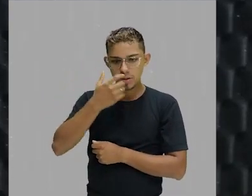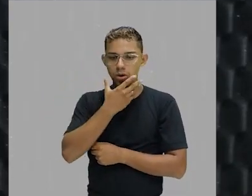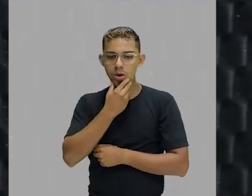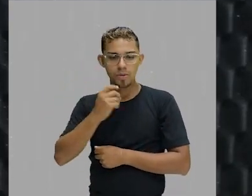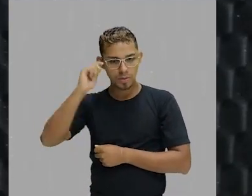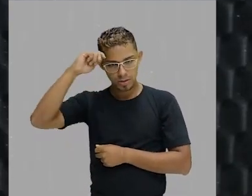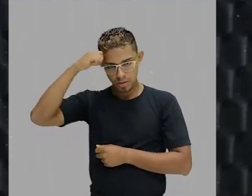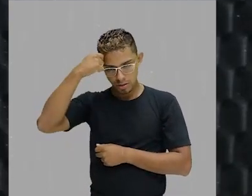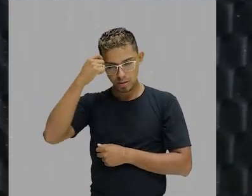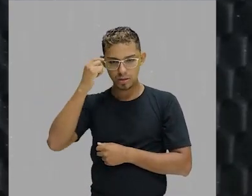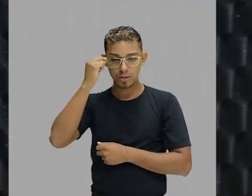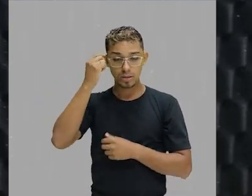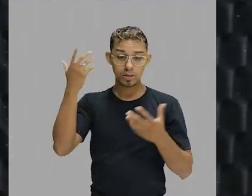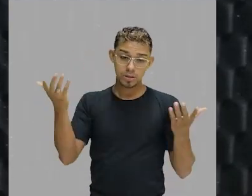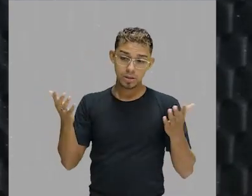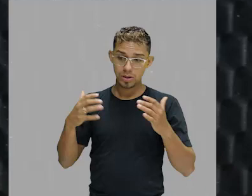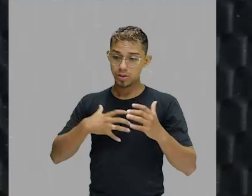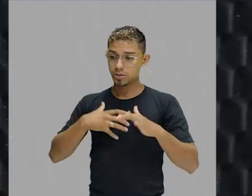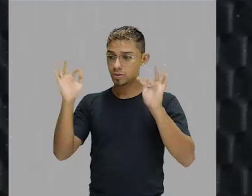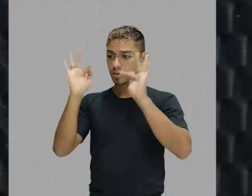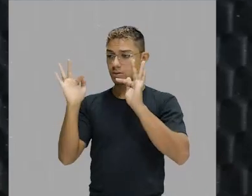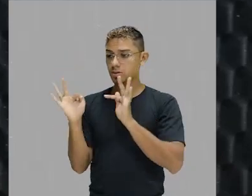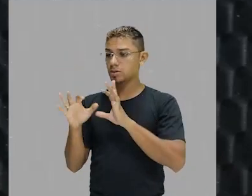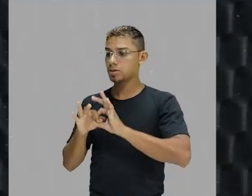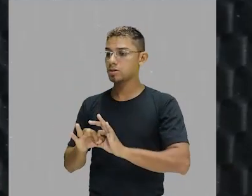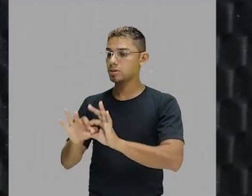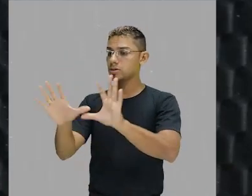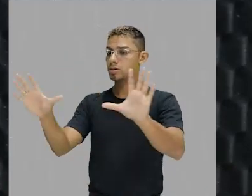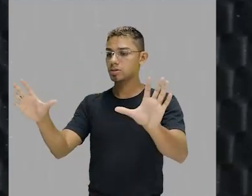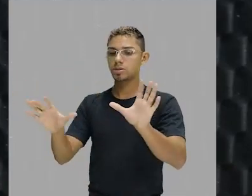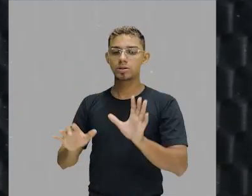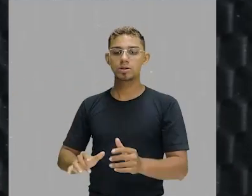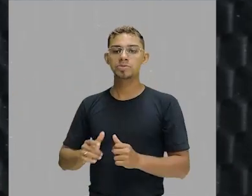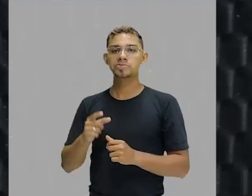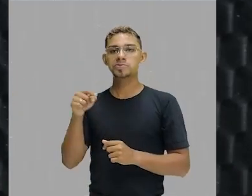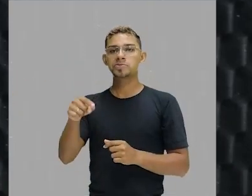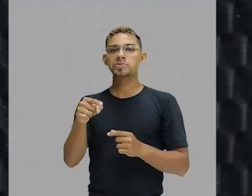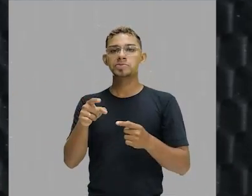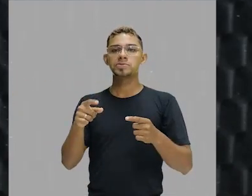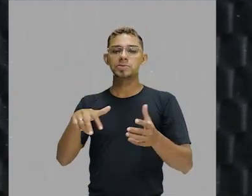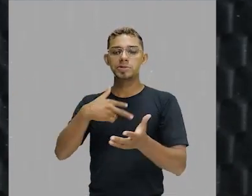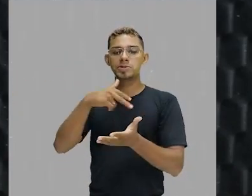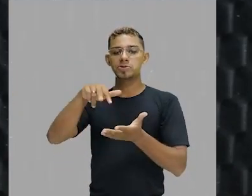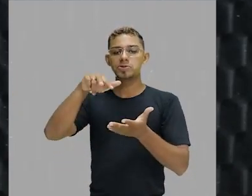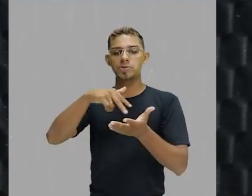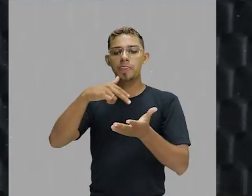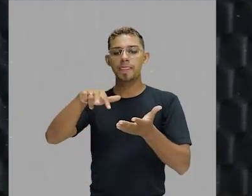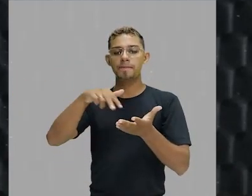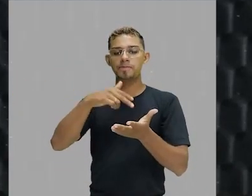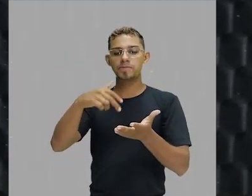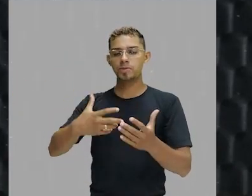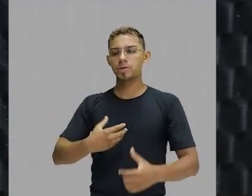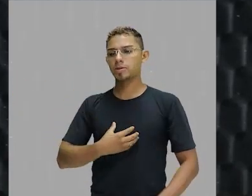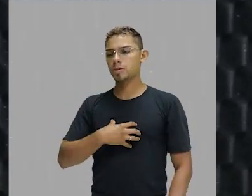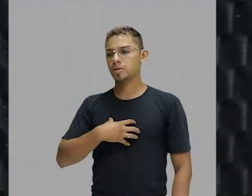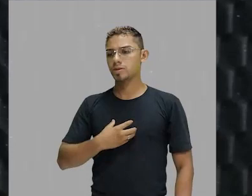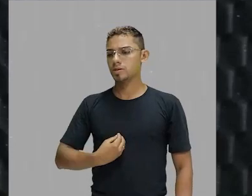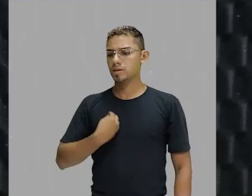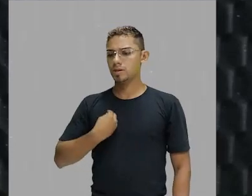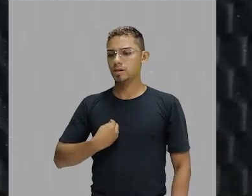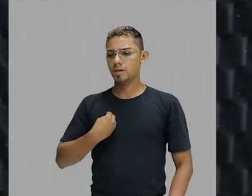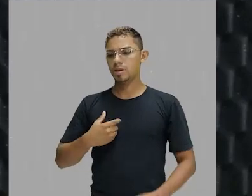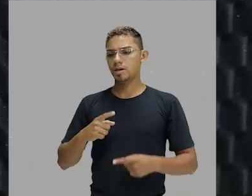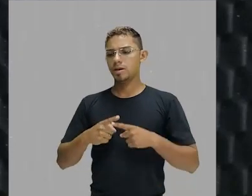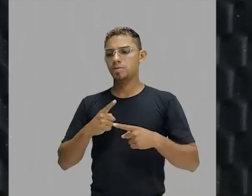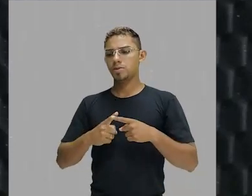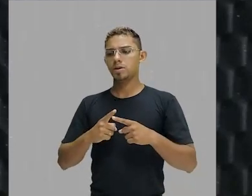de felicidade era ao final, onde se tinha liberdade, mesmo que parca, para dançar e festejar por ainda estar vivo, porque os parentes haviam